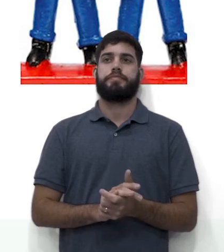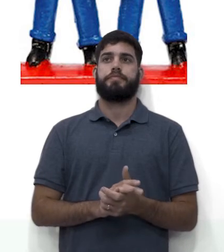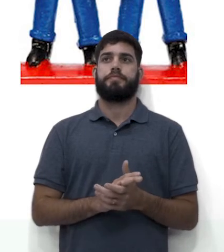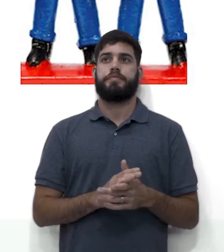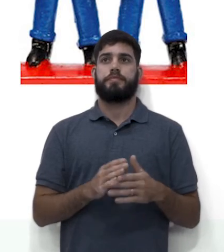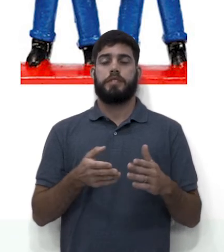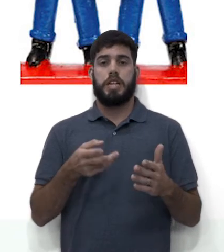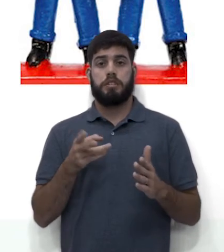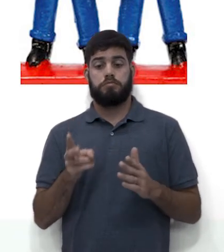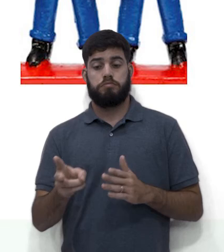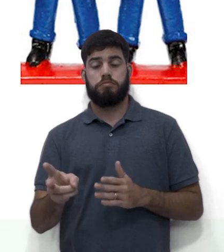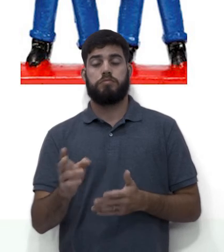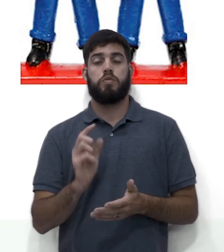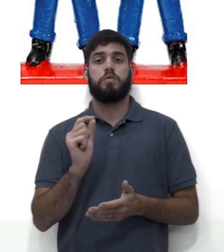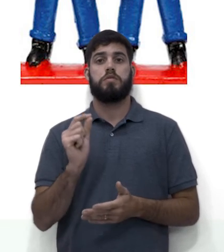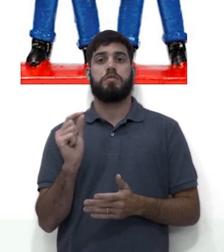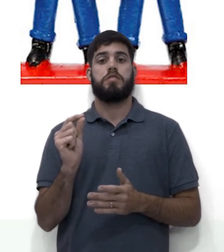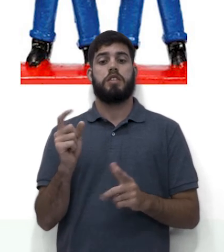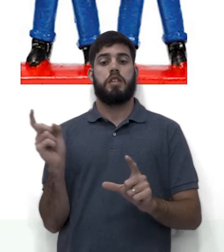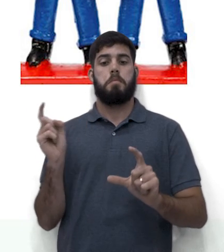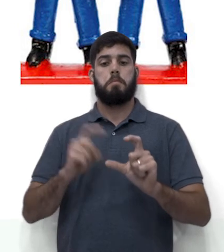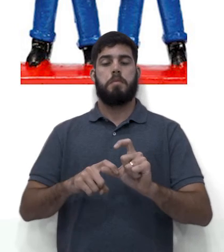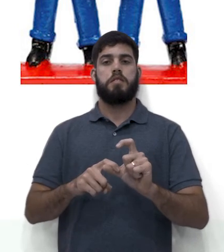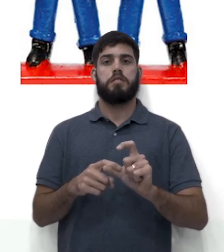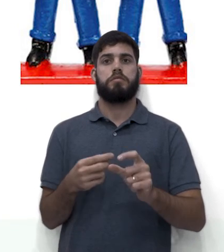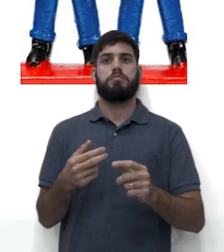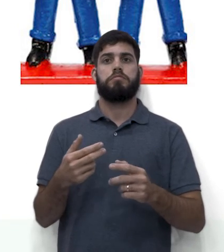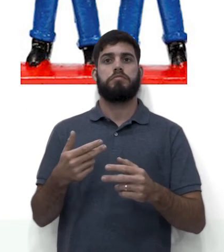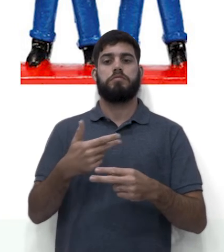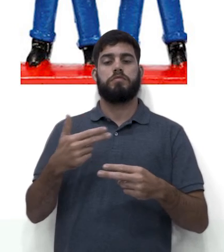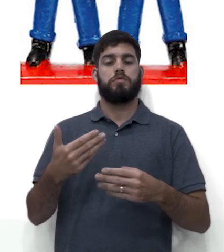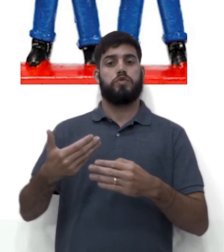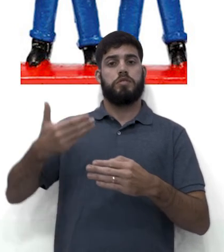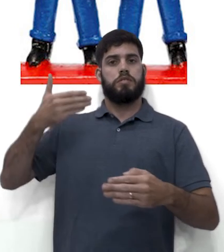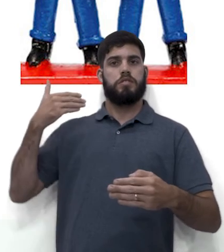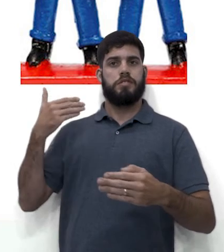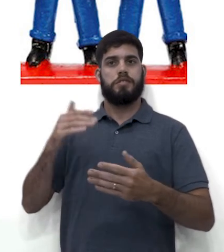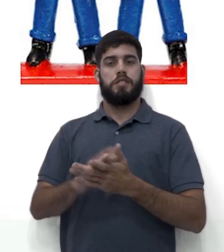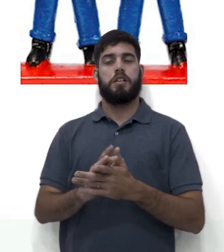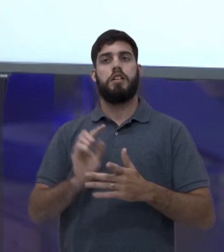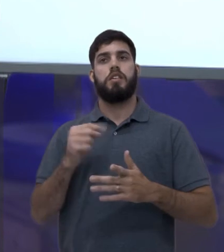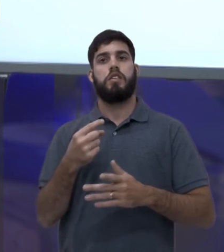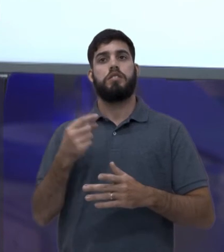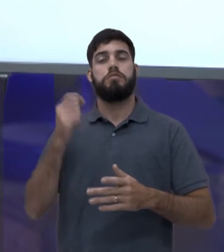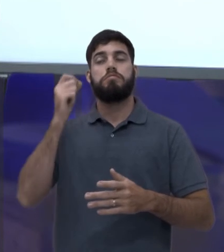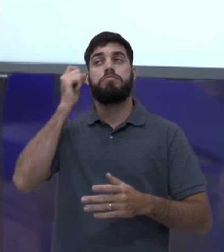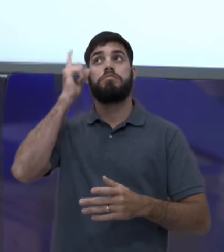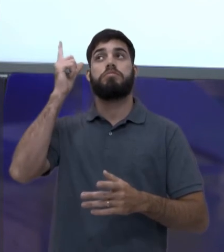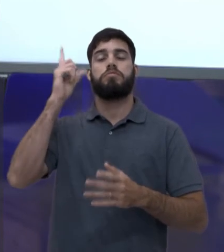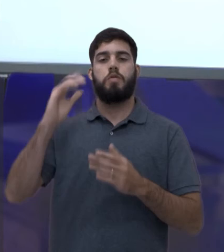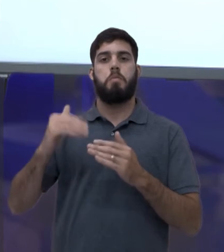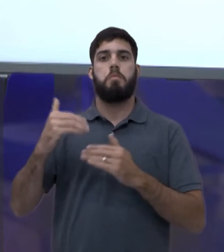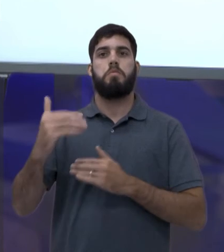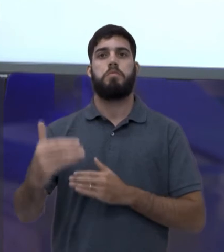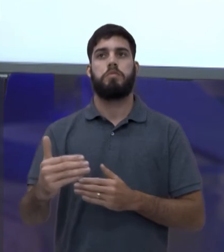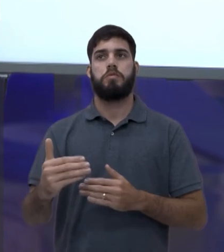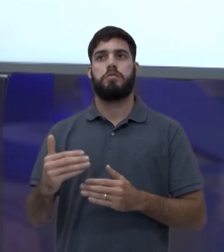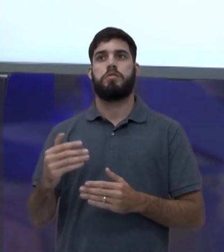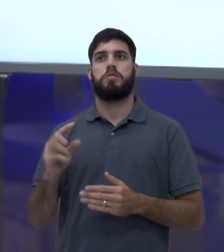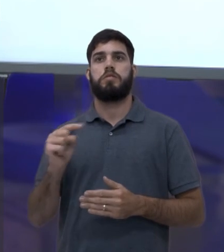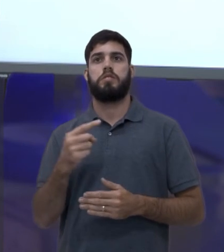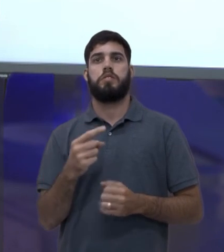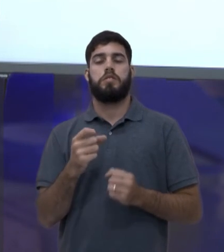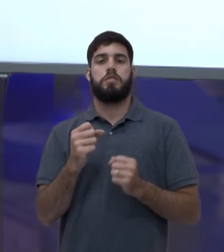são aquelas que dependem de termos anteriores para determinarmos o próximo termo. Ou seja, para que a gente tenha